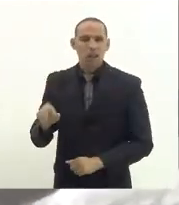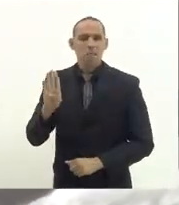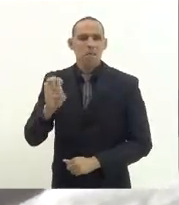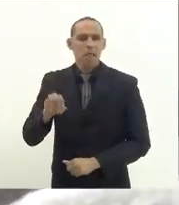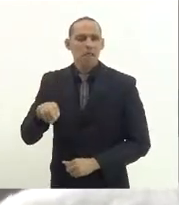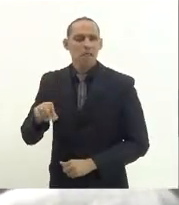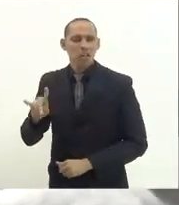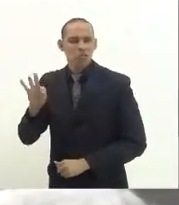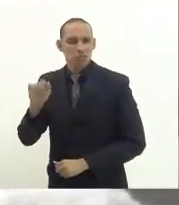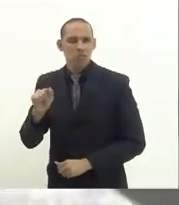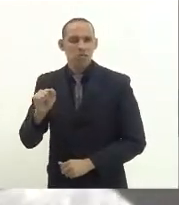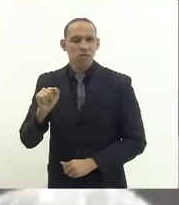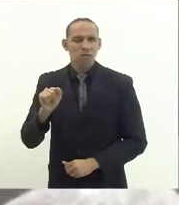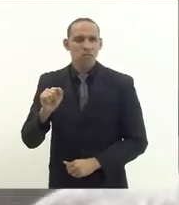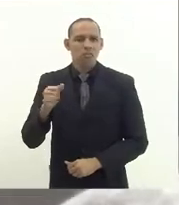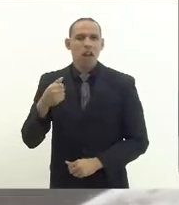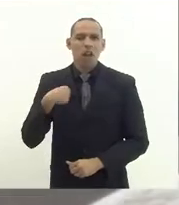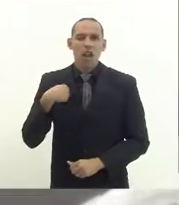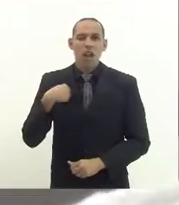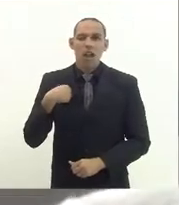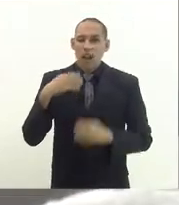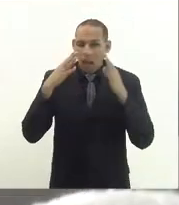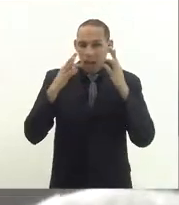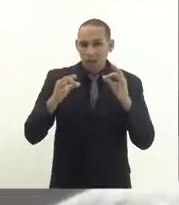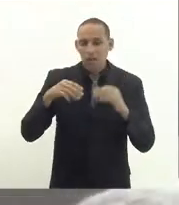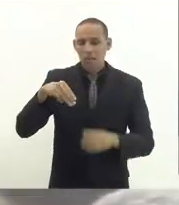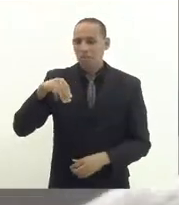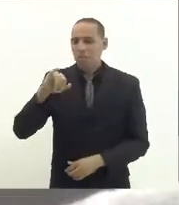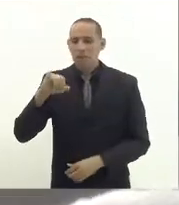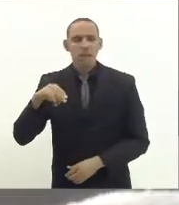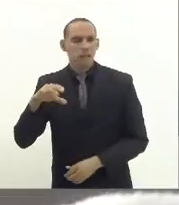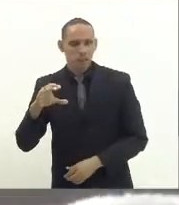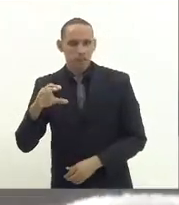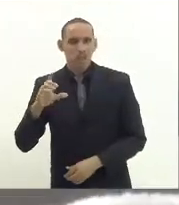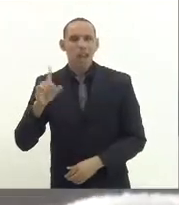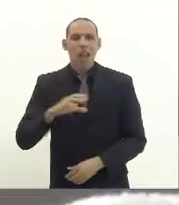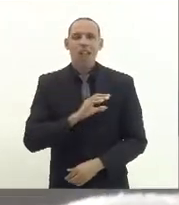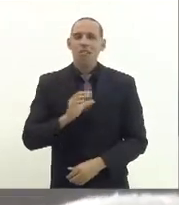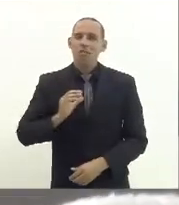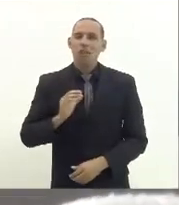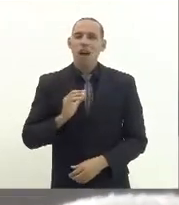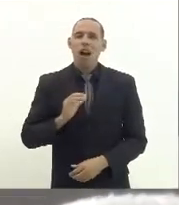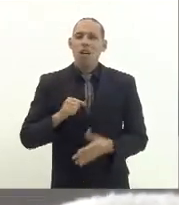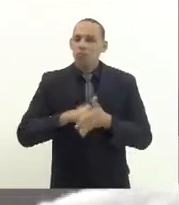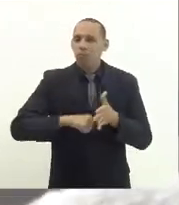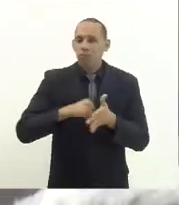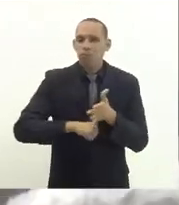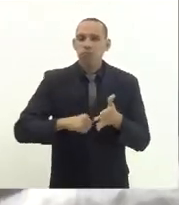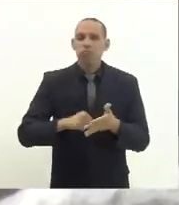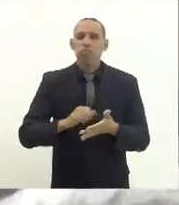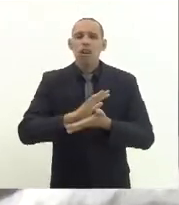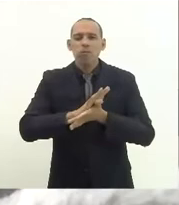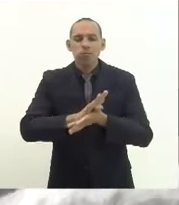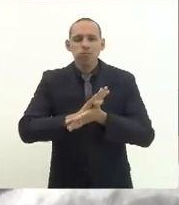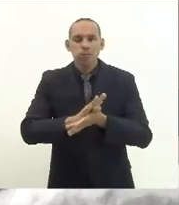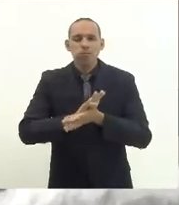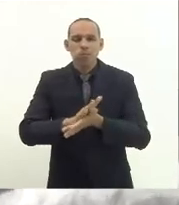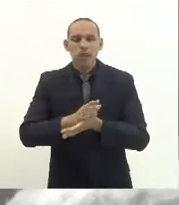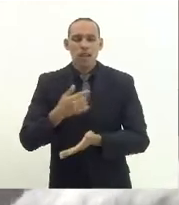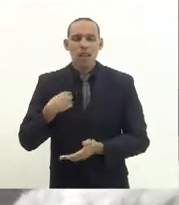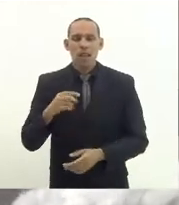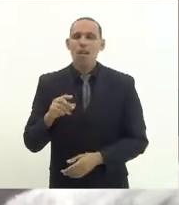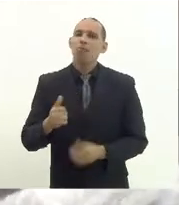Benedita chama atenção a que deputado Carlos minc da comissão de combate às discriminações e preconceitos da qual e